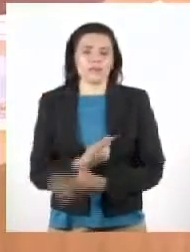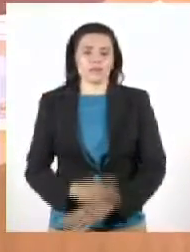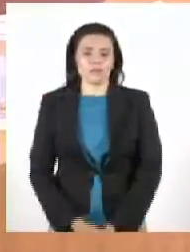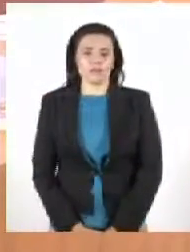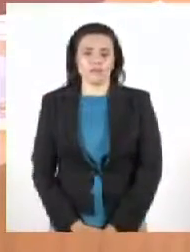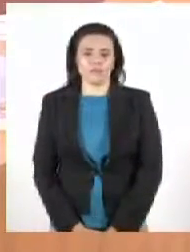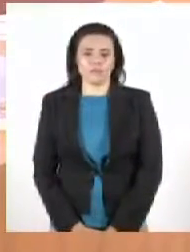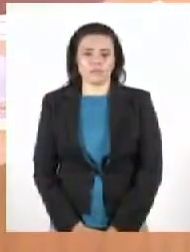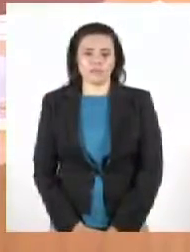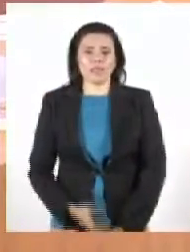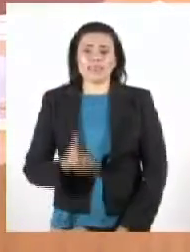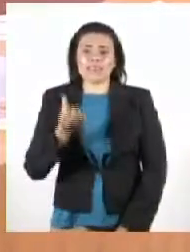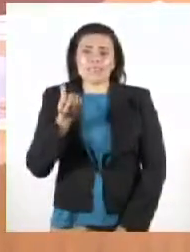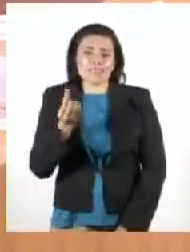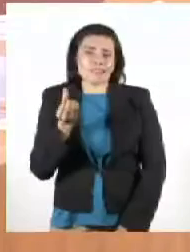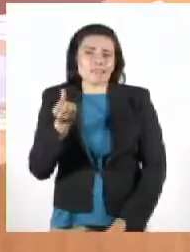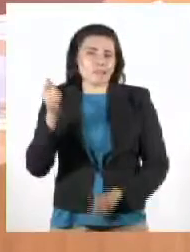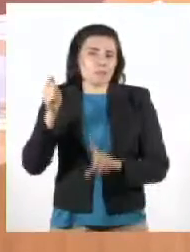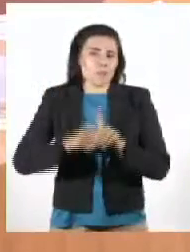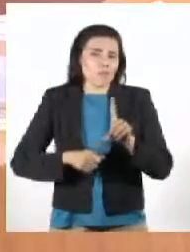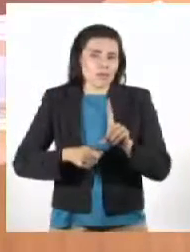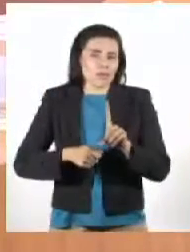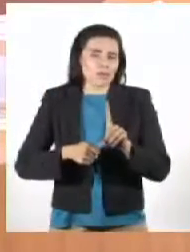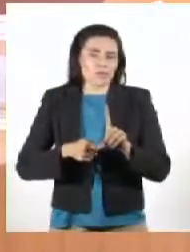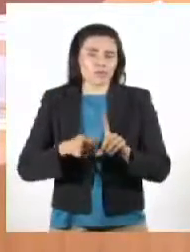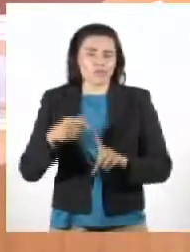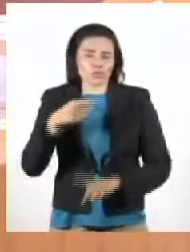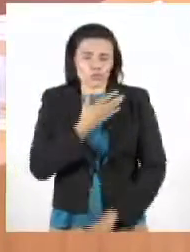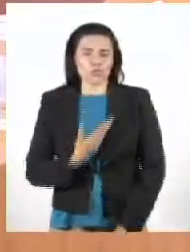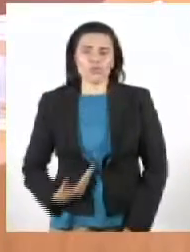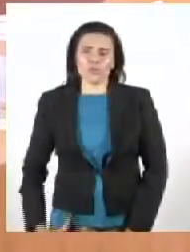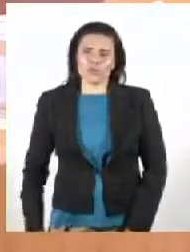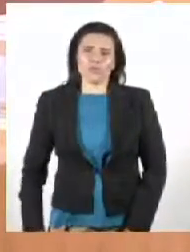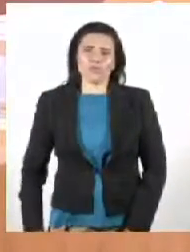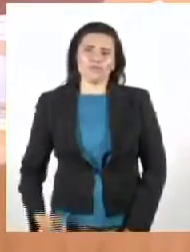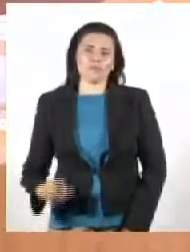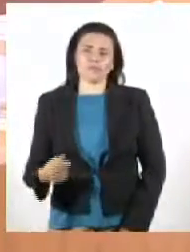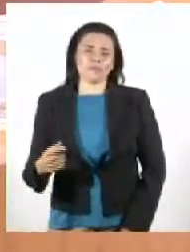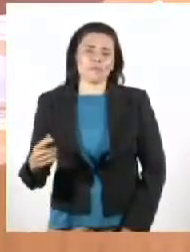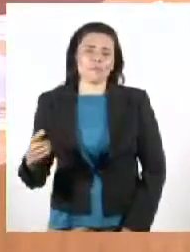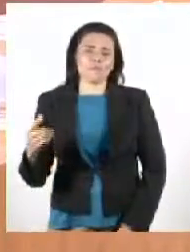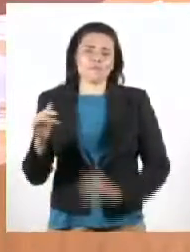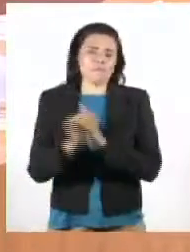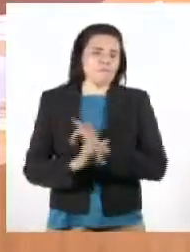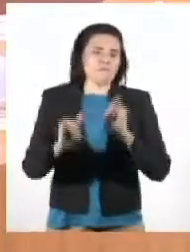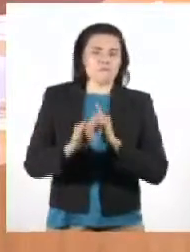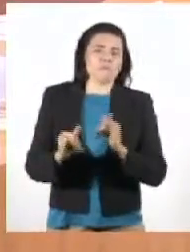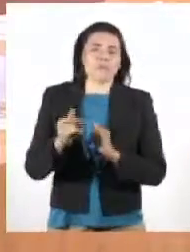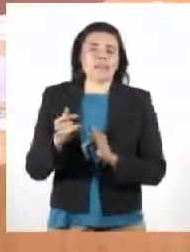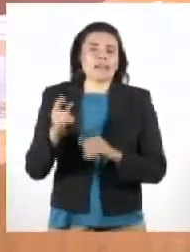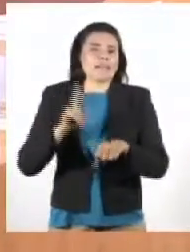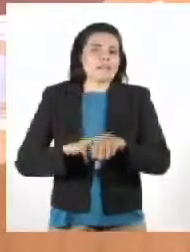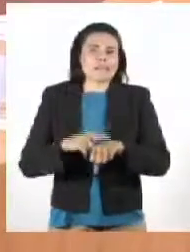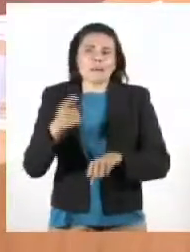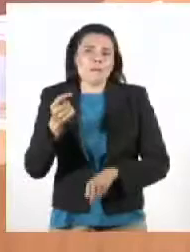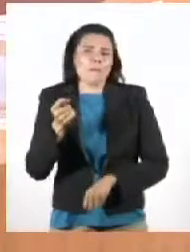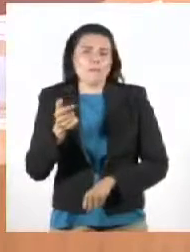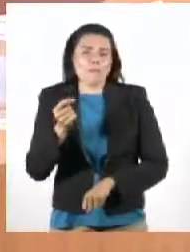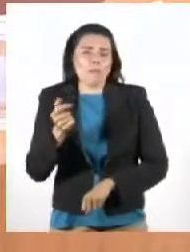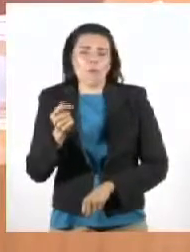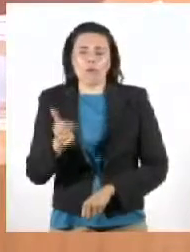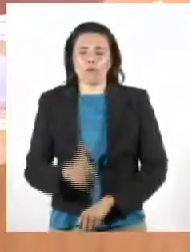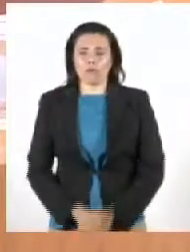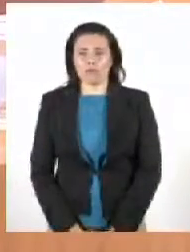governo, não deu tempo ainda. Por que ele não fala isso? Não é muito melhor do que acusar os outros de ganhar mensalinho? Com